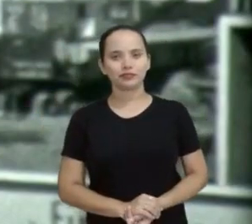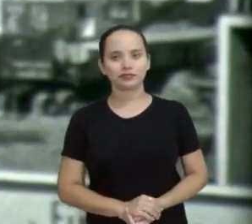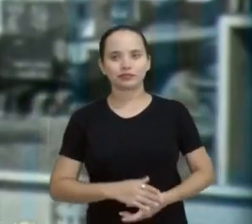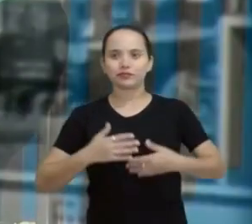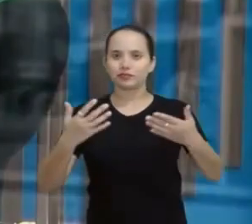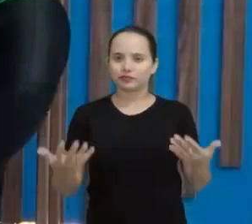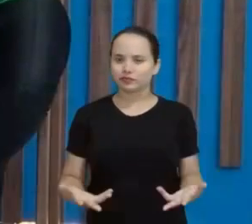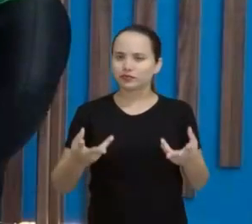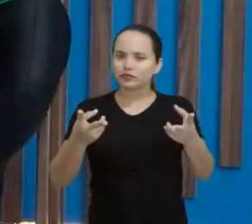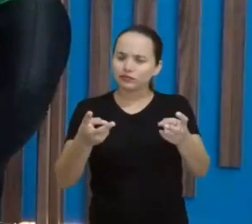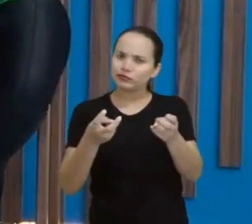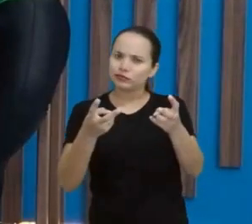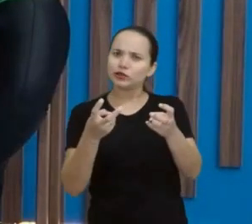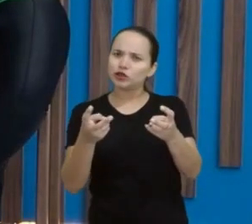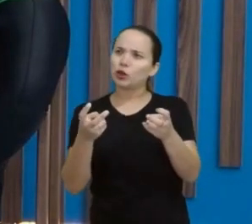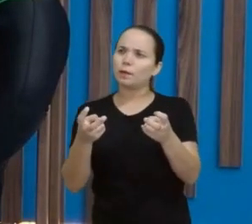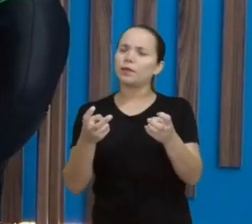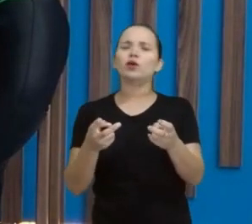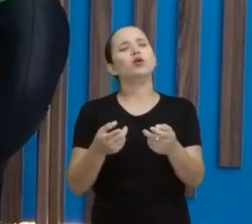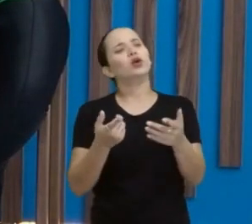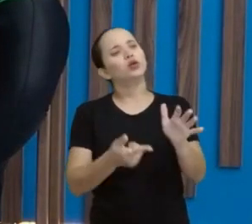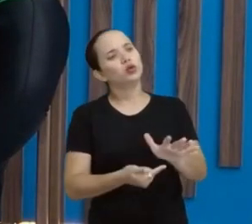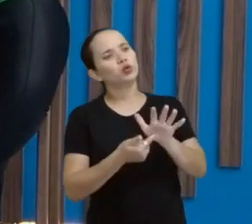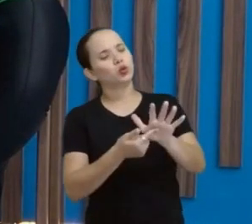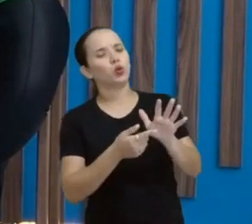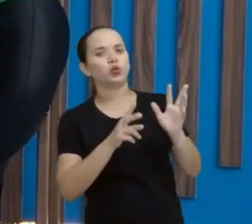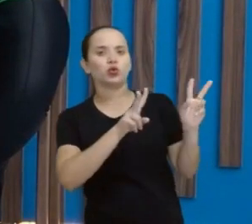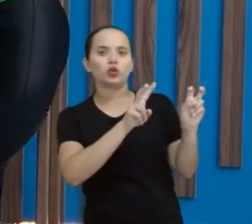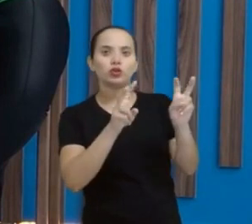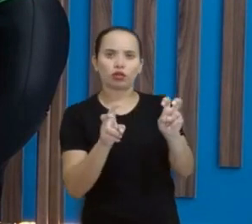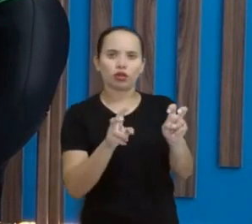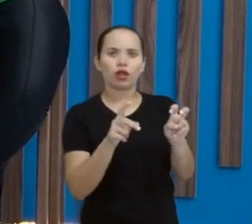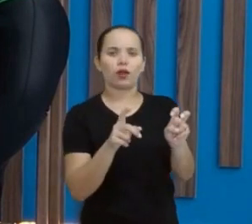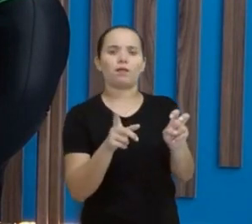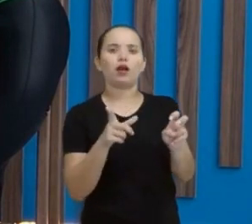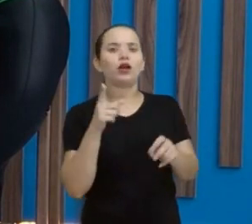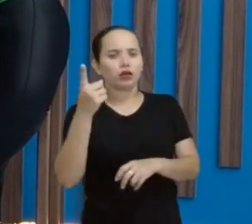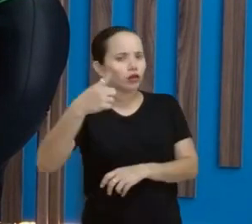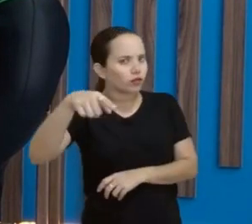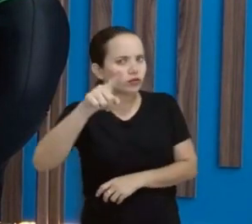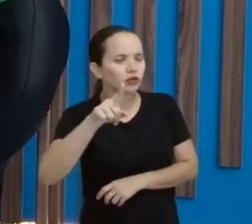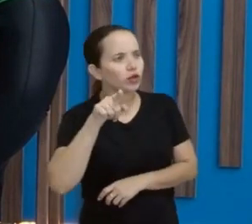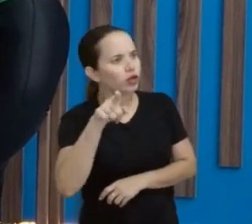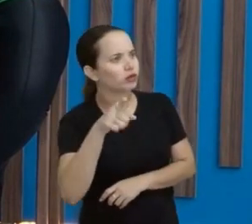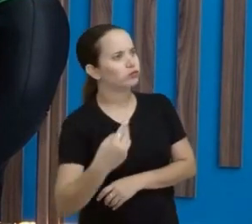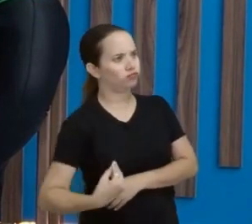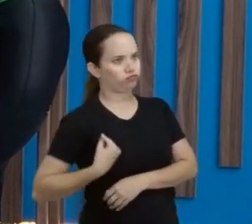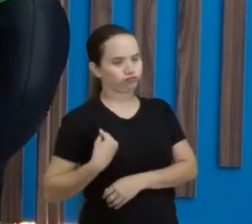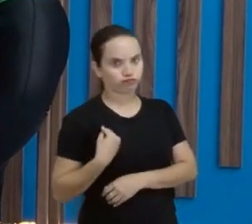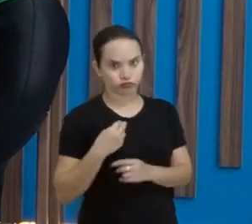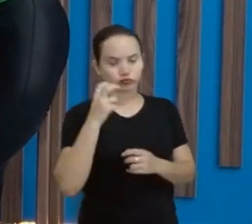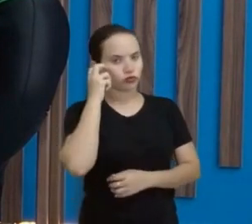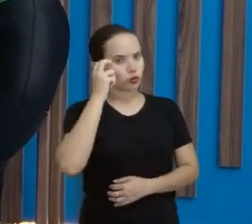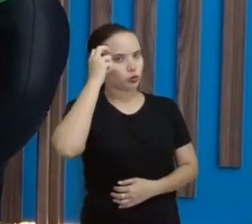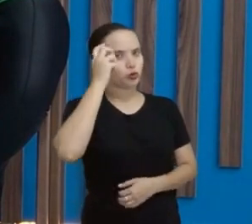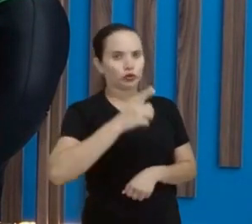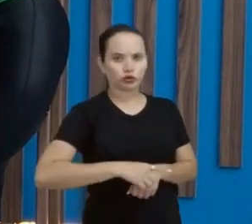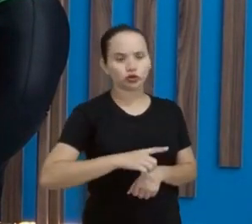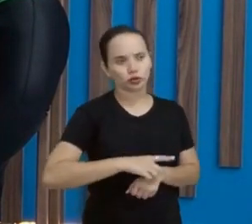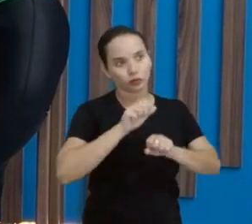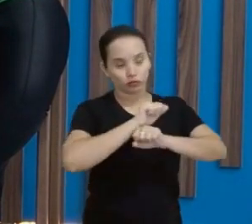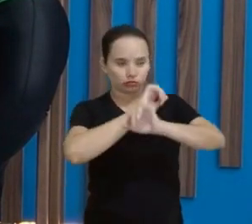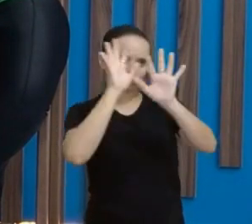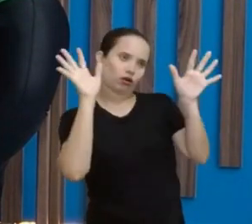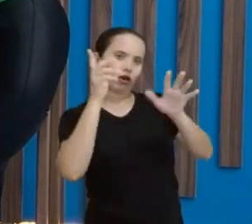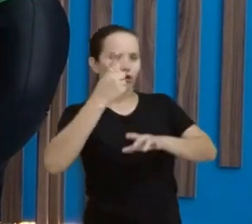Então a gente percebeu, não foi, Carla, que quando a gente trouxe essa temática, né, ou seja, eles estão na cultura digital, né? É claro que os nossos